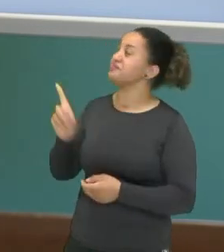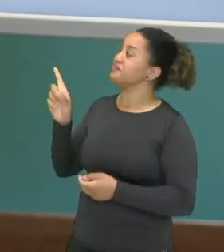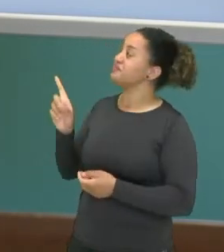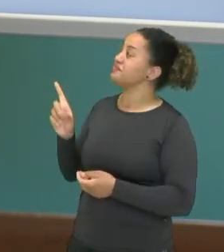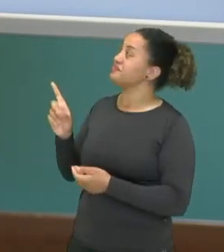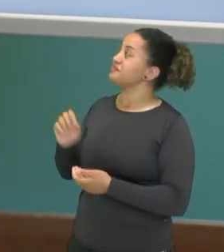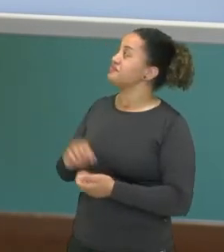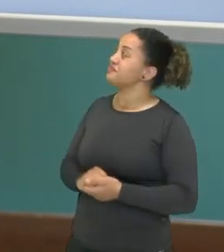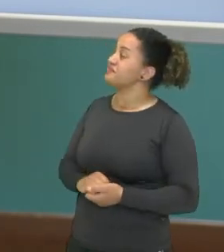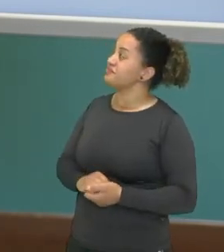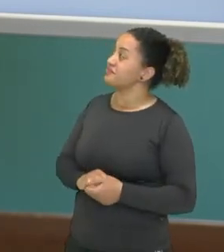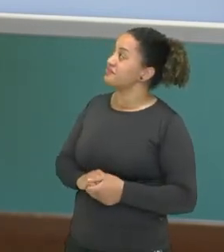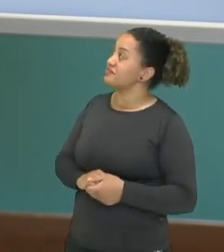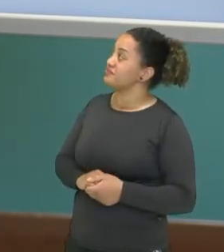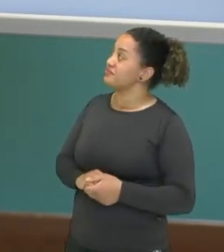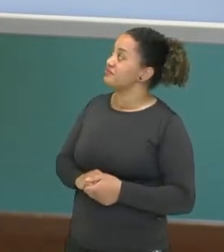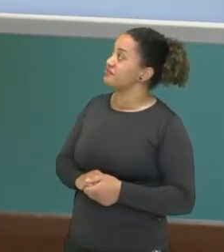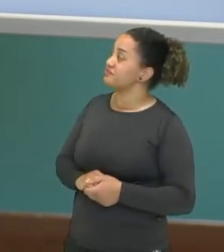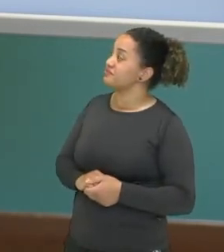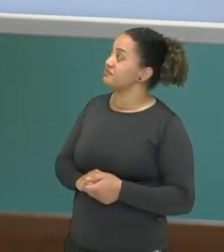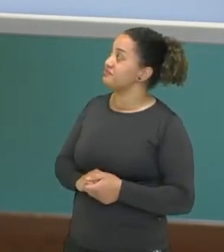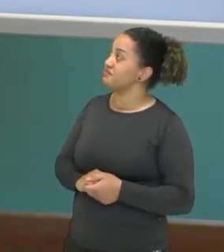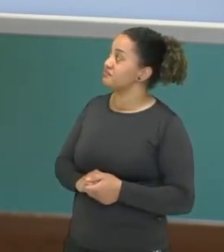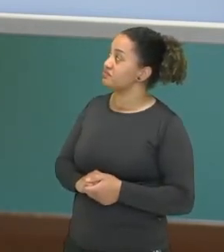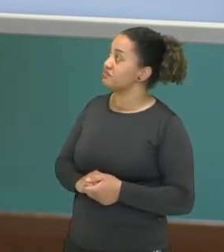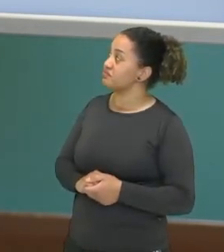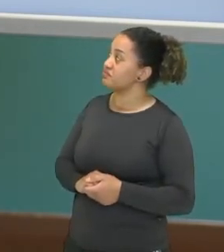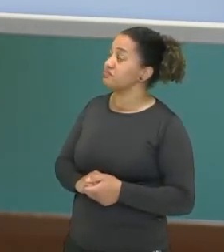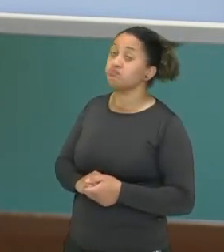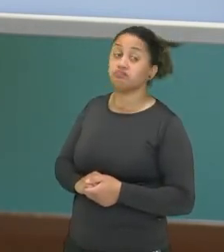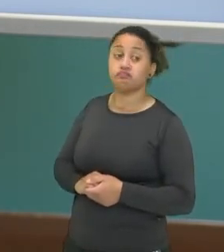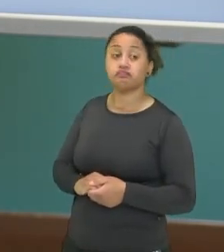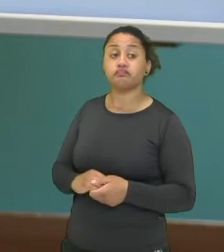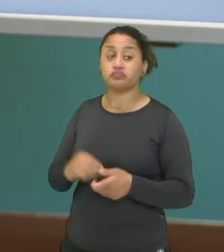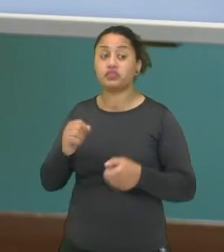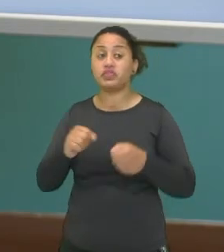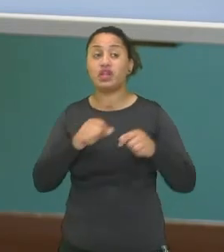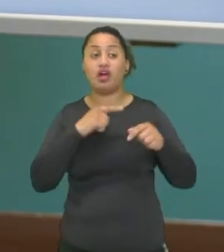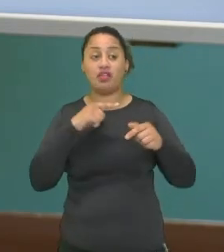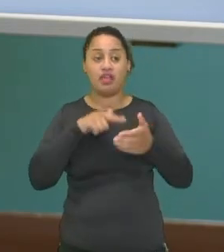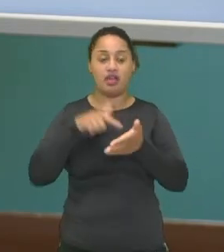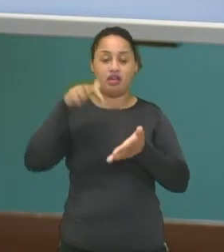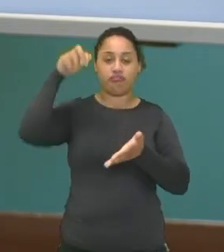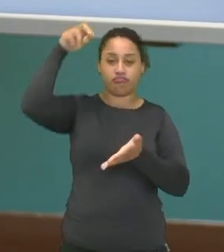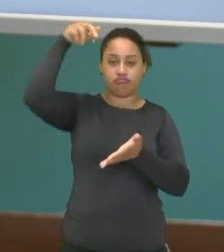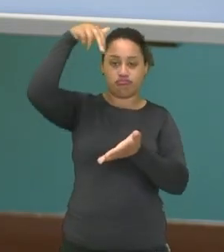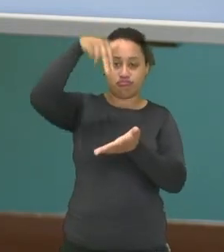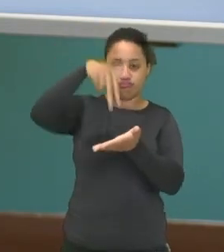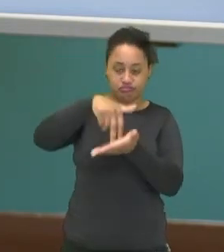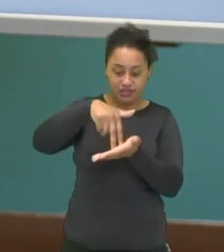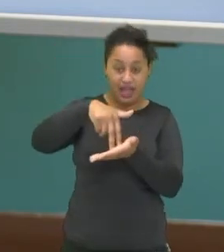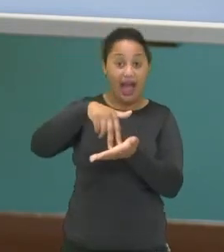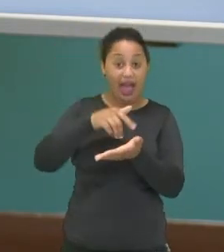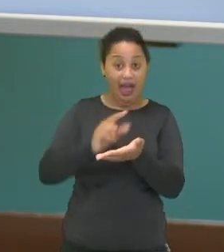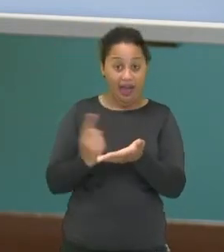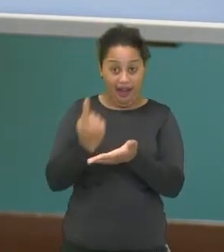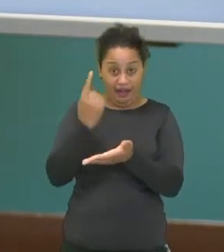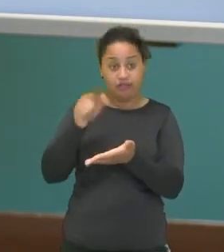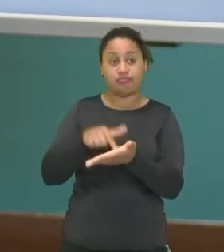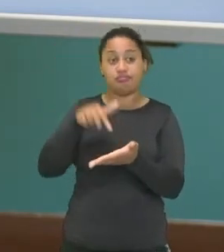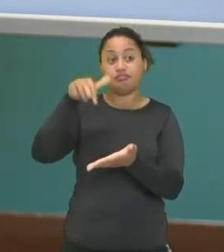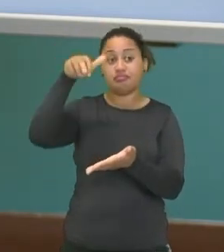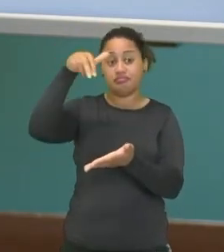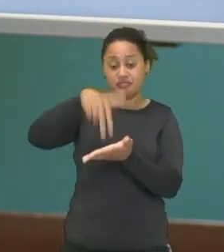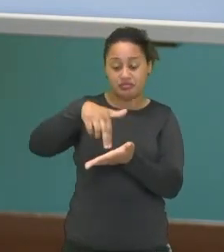o atleta tem que passar por cima do obstáculo, que é alto, e ainda saltar, tentar saltar